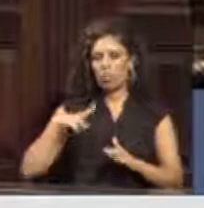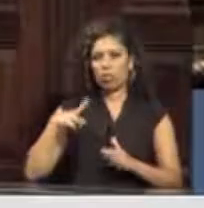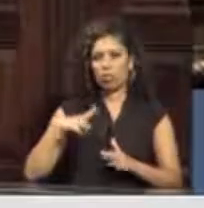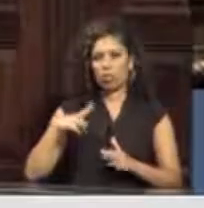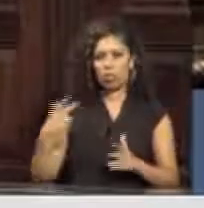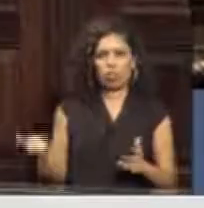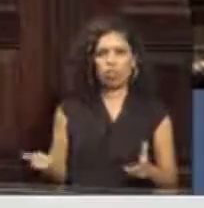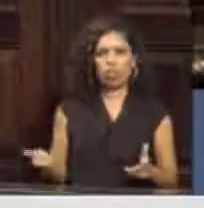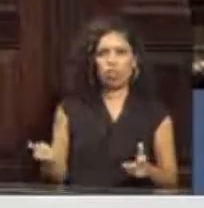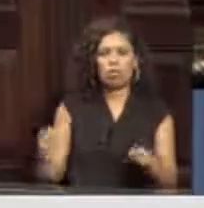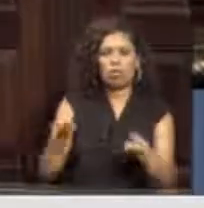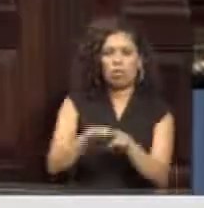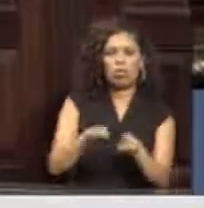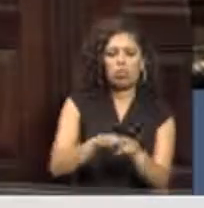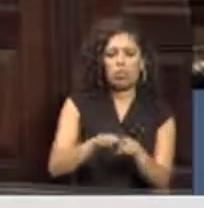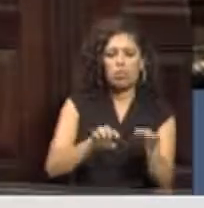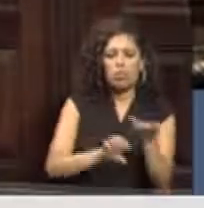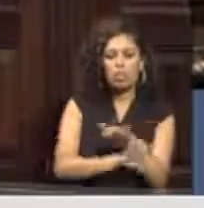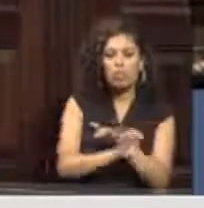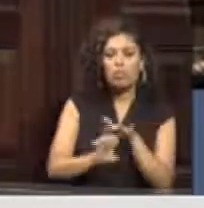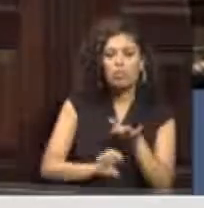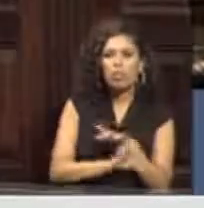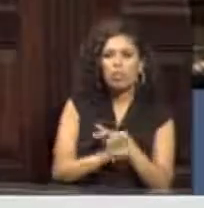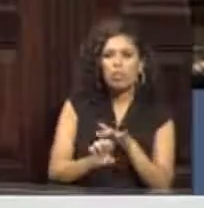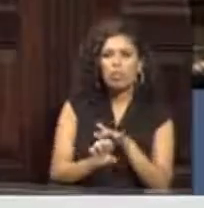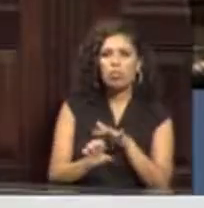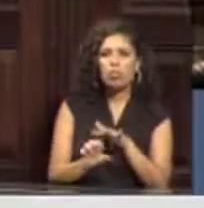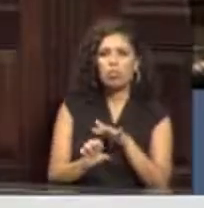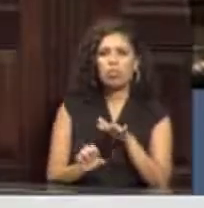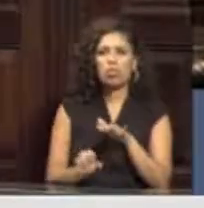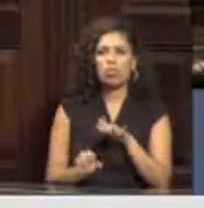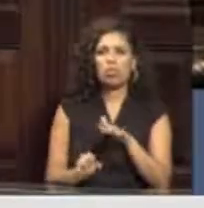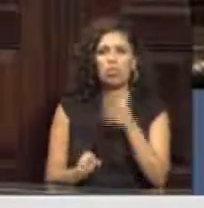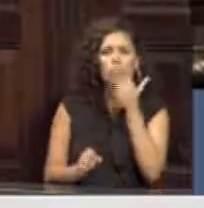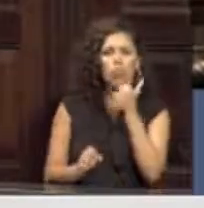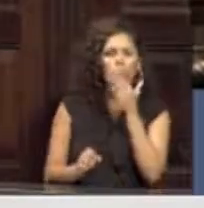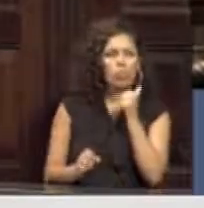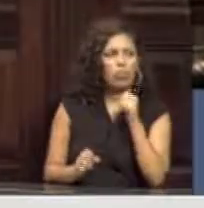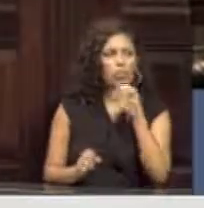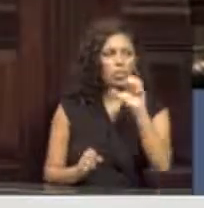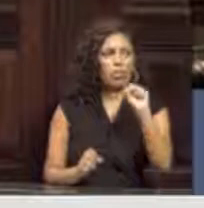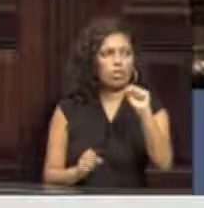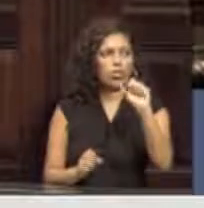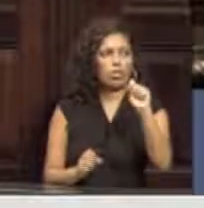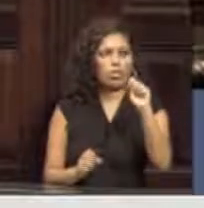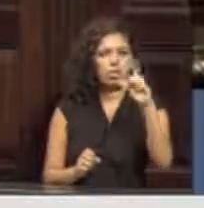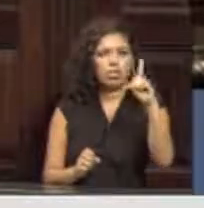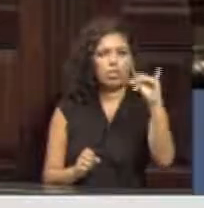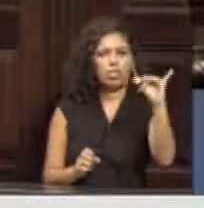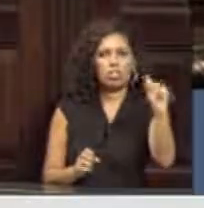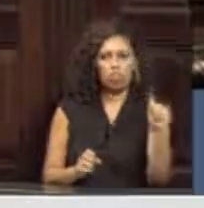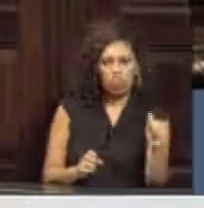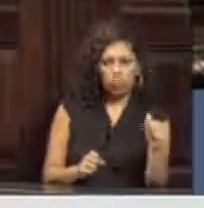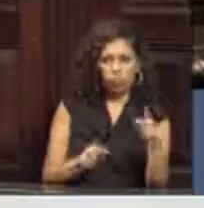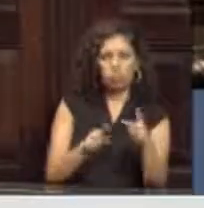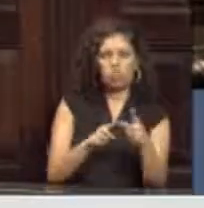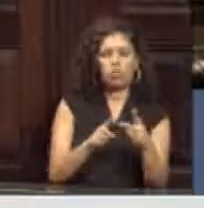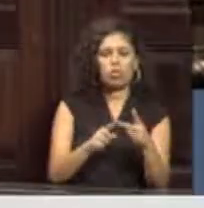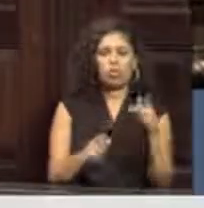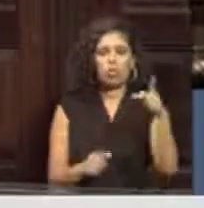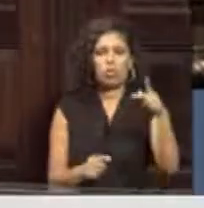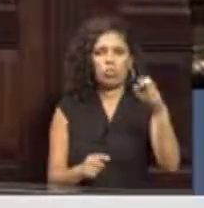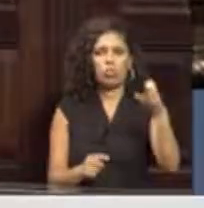E achei interessante que os comentaristas da Globo, especialmente